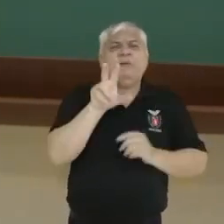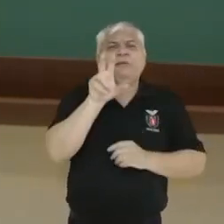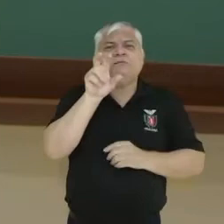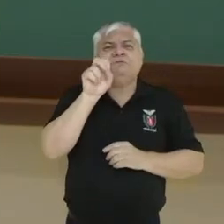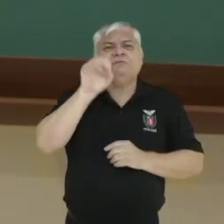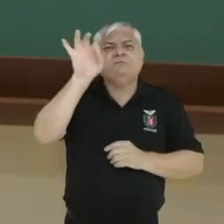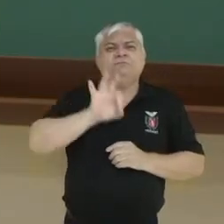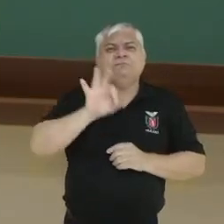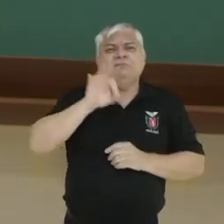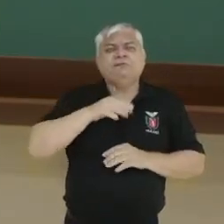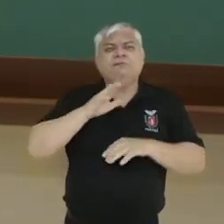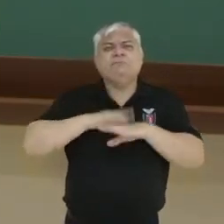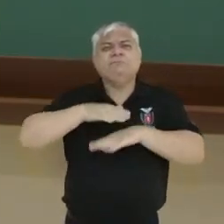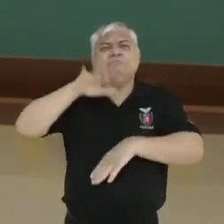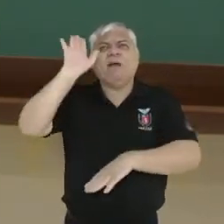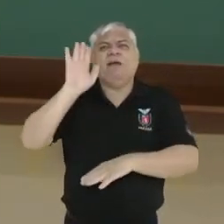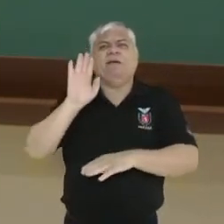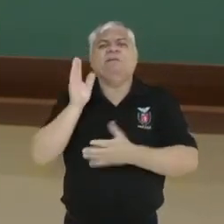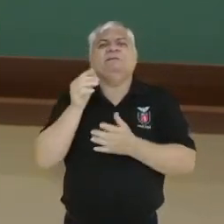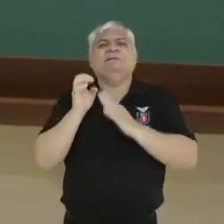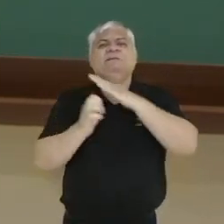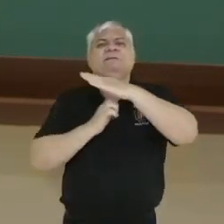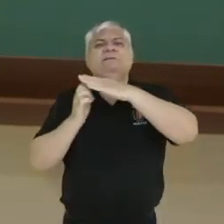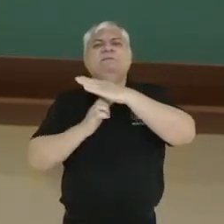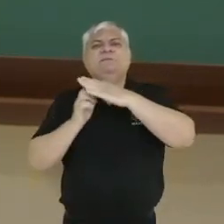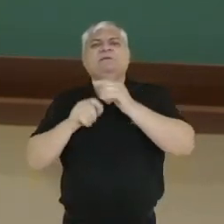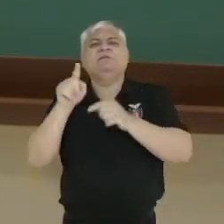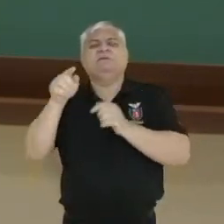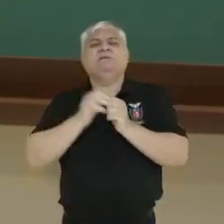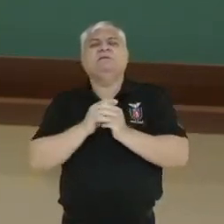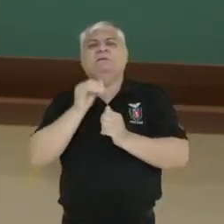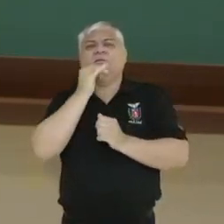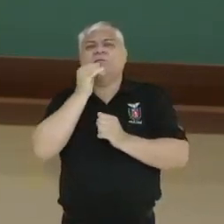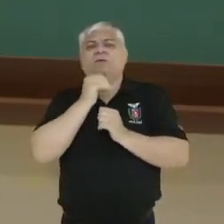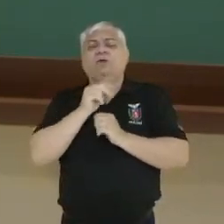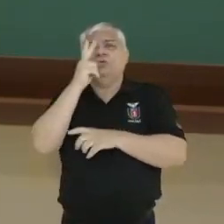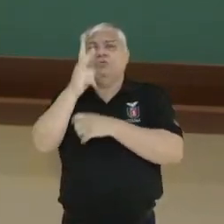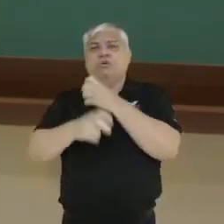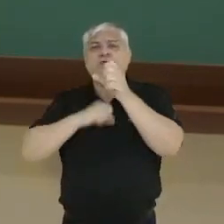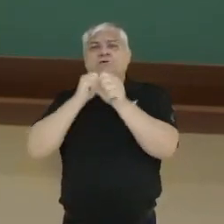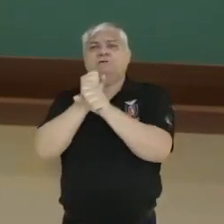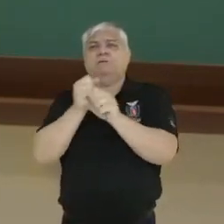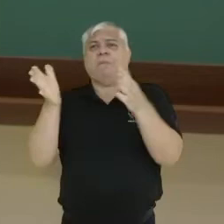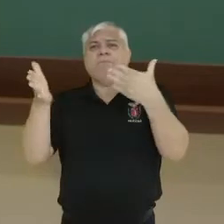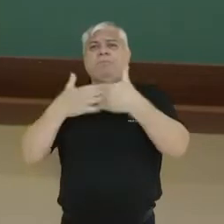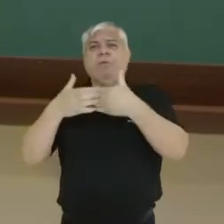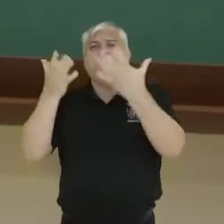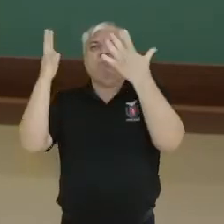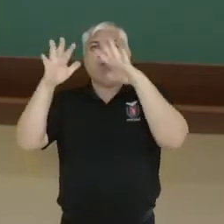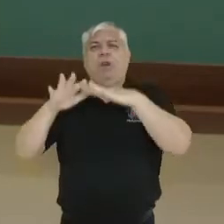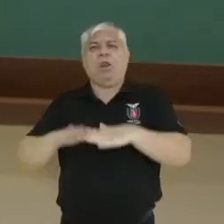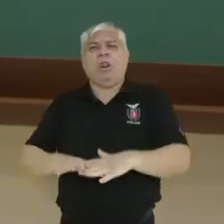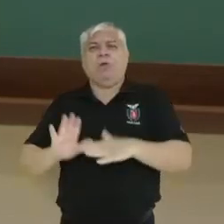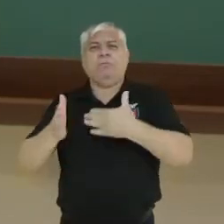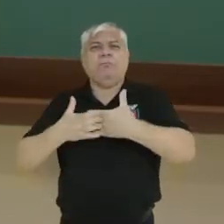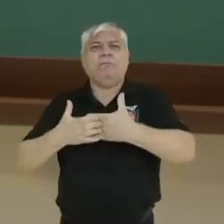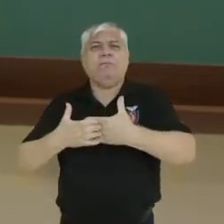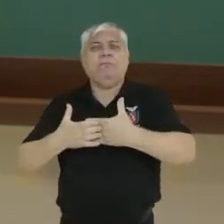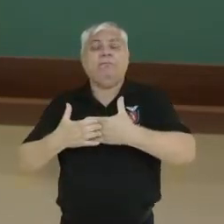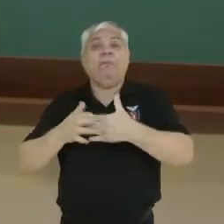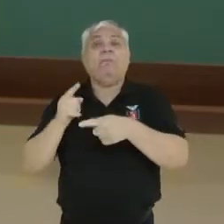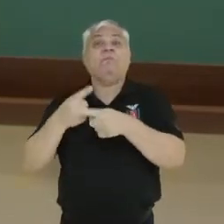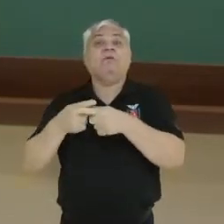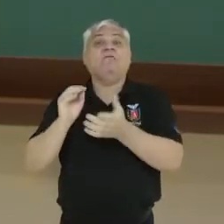das empresas, mais de 50% das empresas, falem em menos de 2 anos, ou seja, não foi feito um